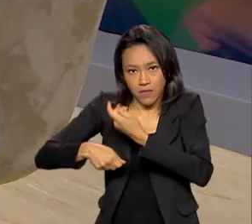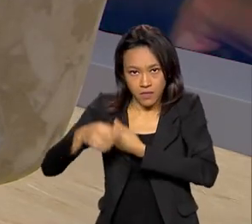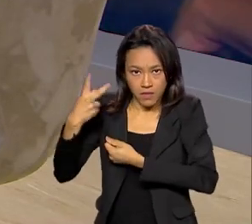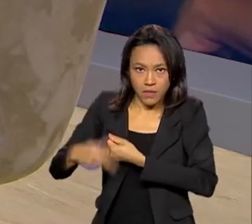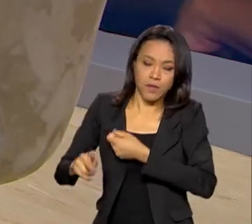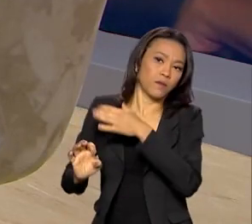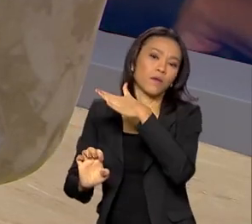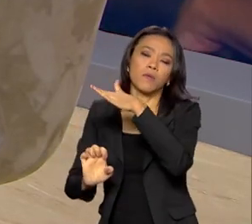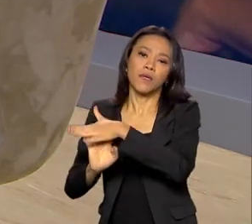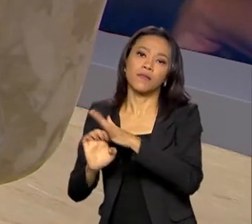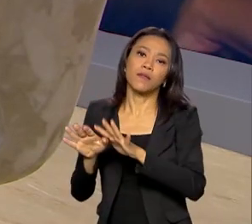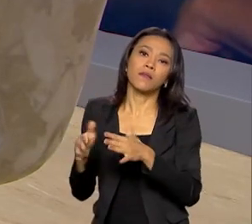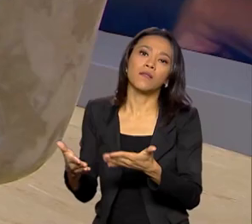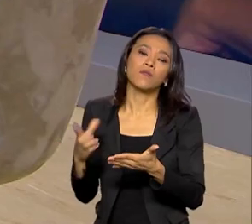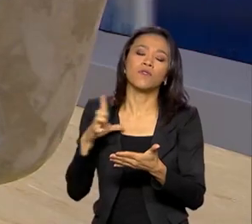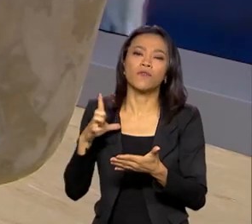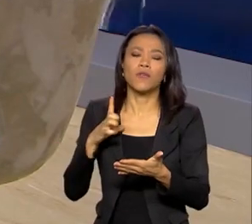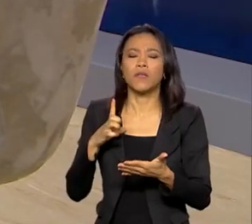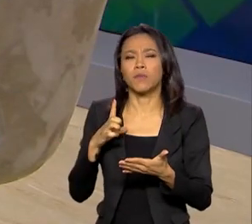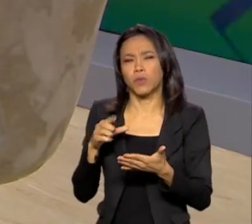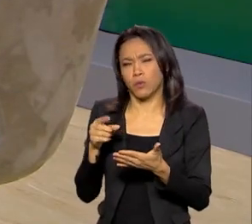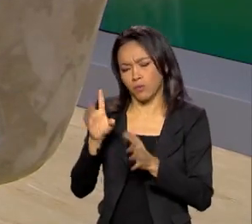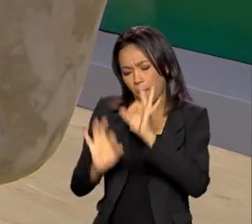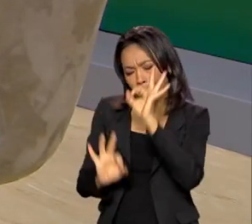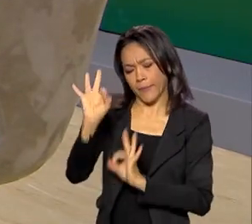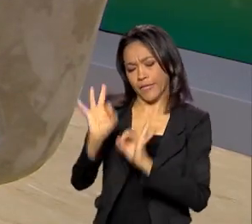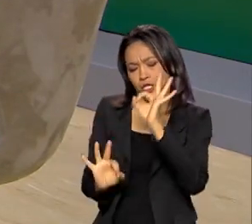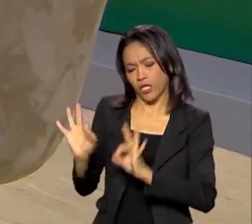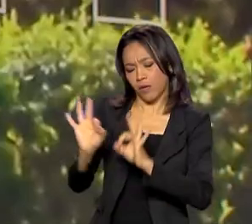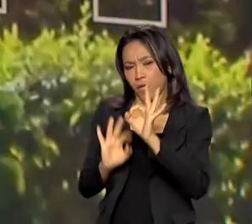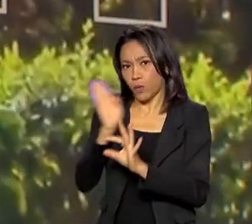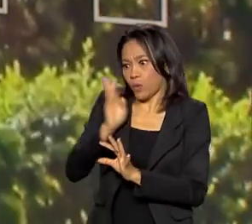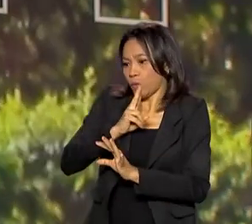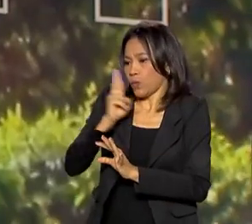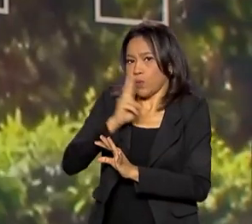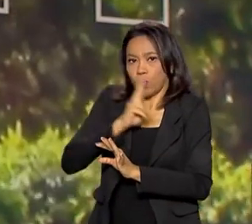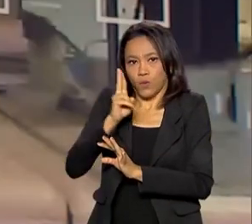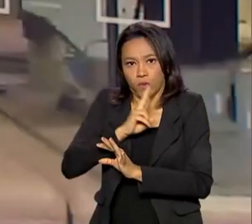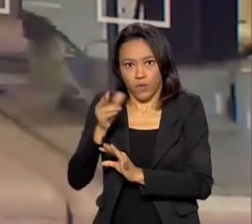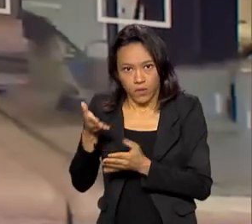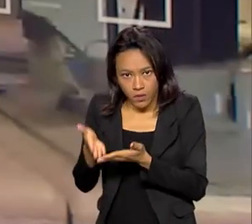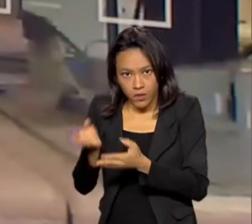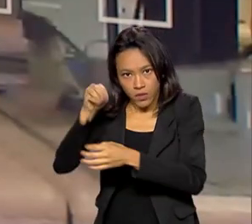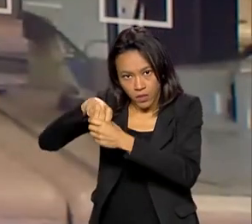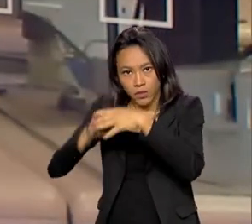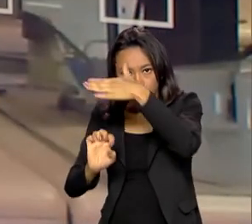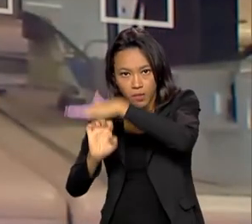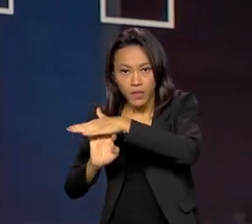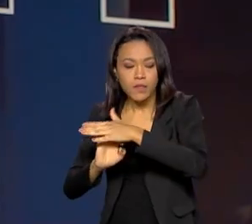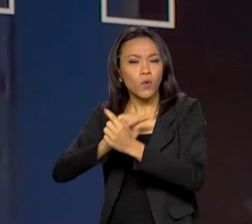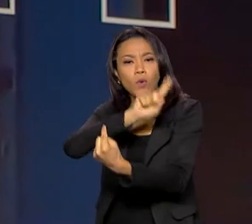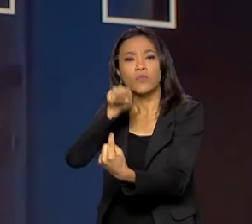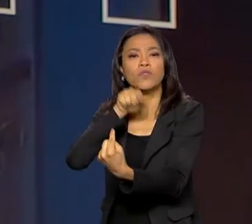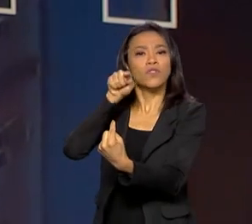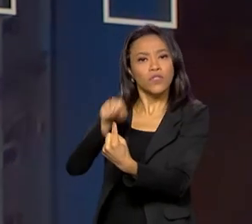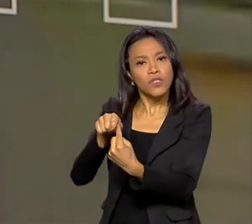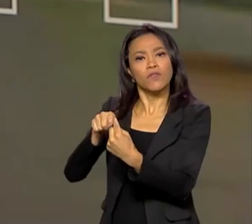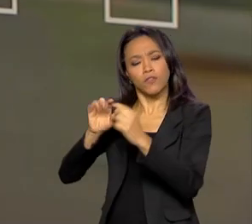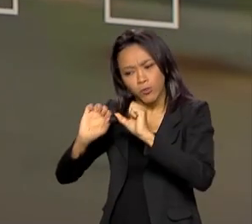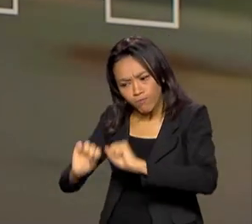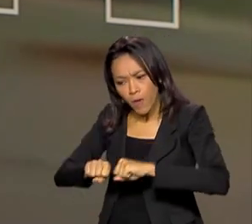né? Então, nós tivemos aí um planejamento emergencial voltado para recuperar a